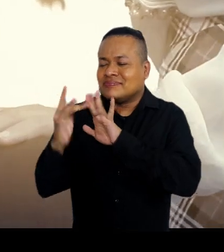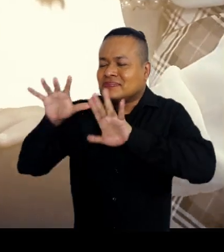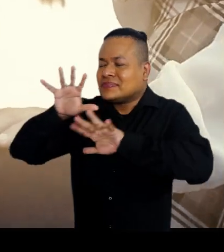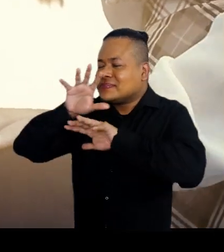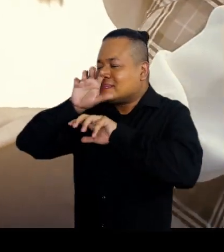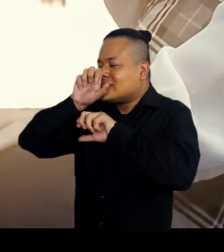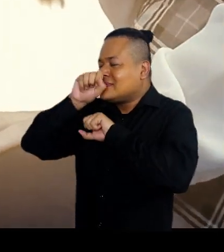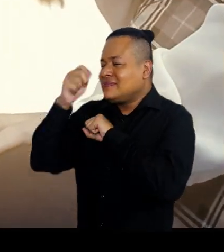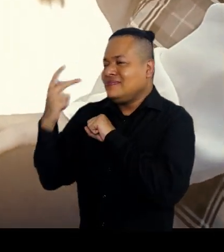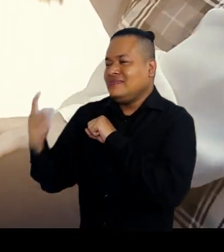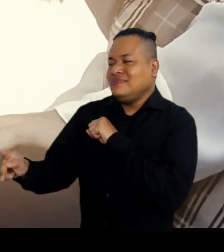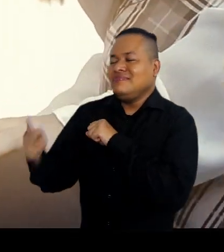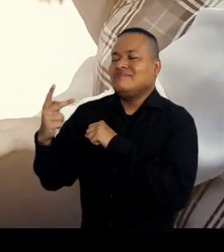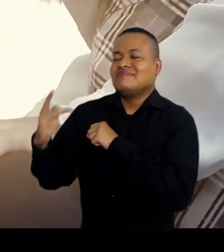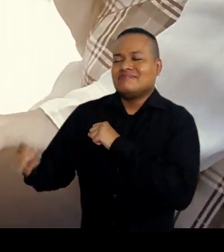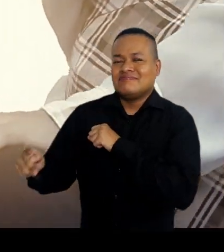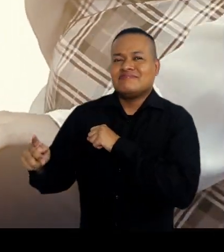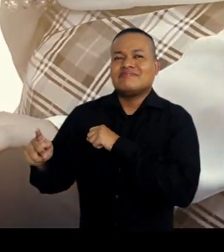o teu cheiro,